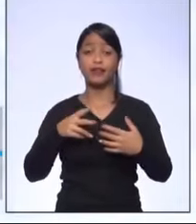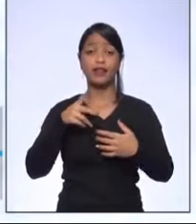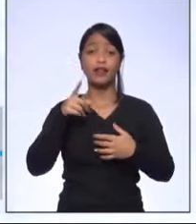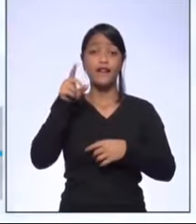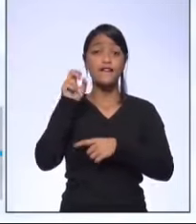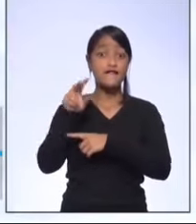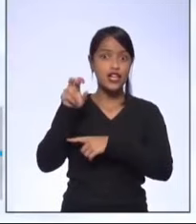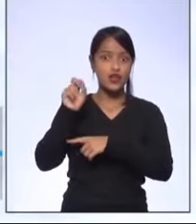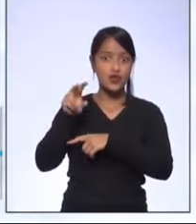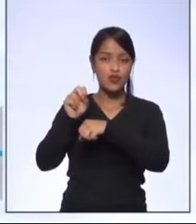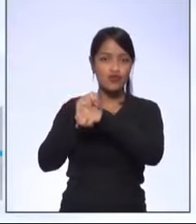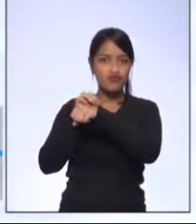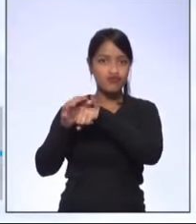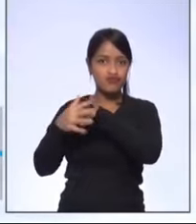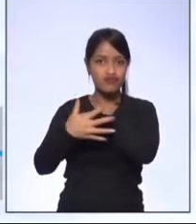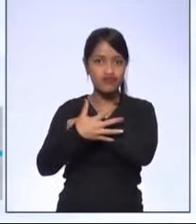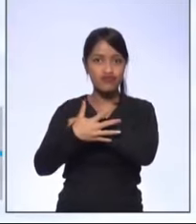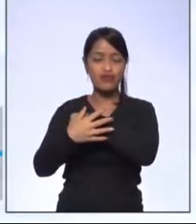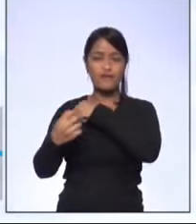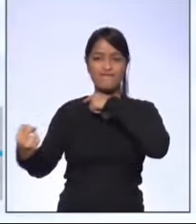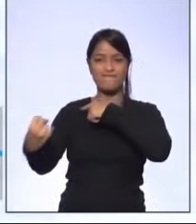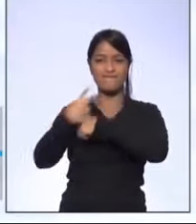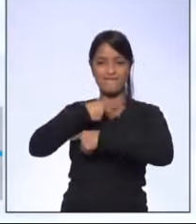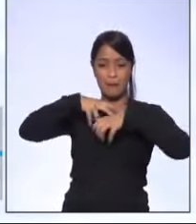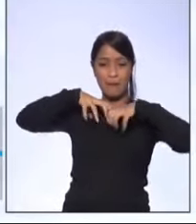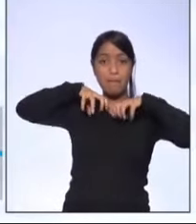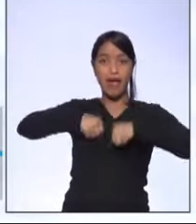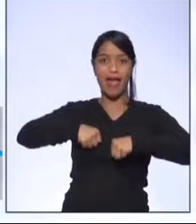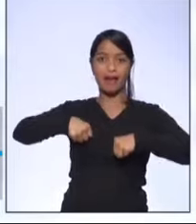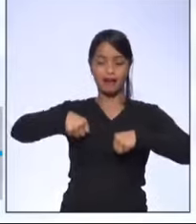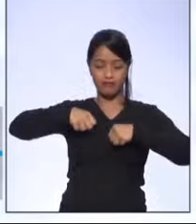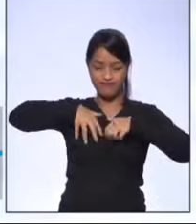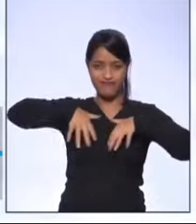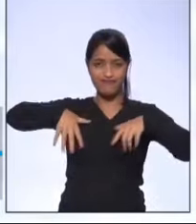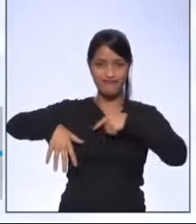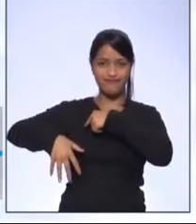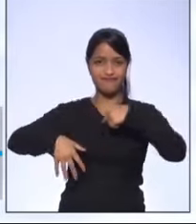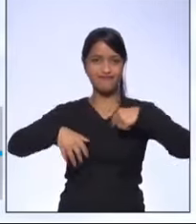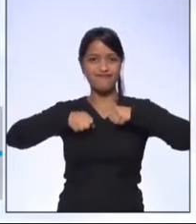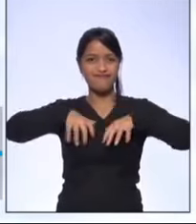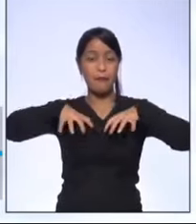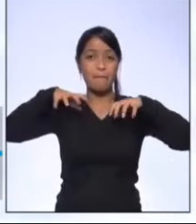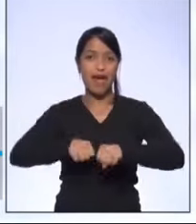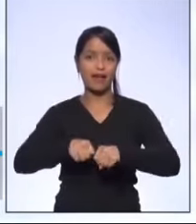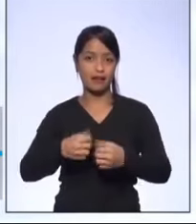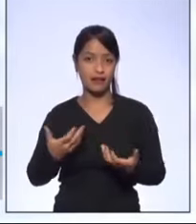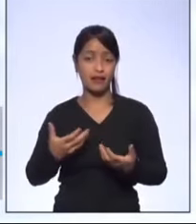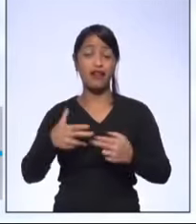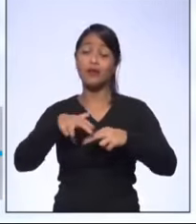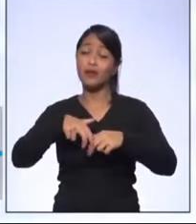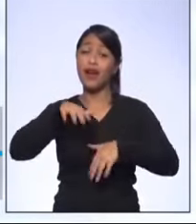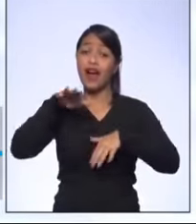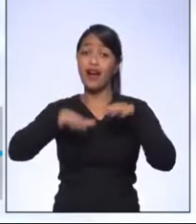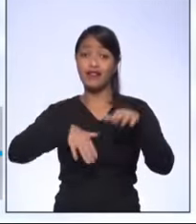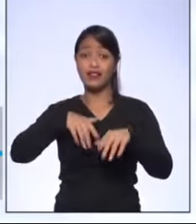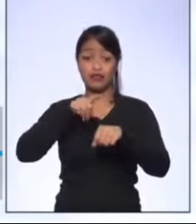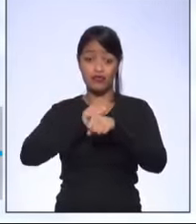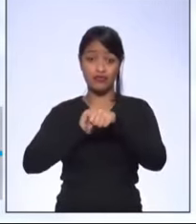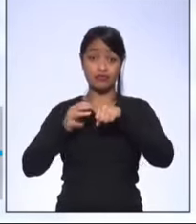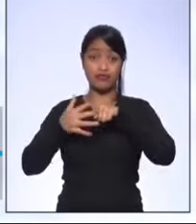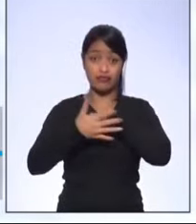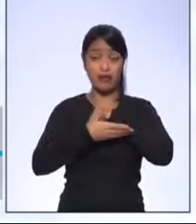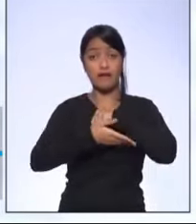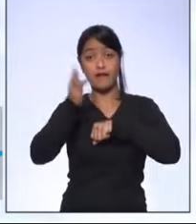ataca esses alvéolos. Por isso que às vezes a pessoa entra andando no hospital e chega lá, a taxa de oxigênio dela está baixíssima no